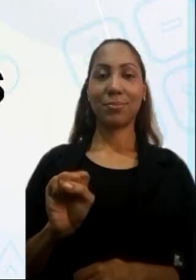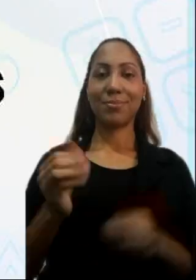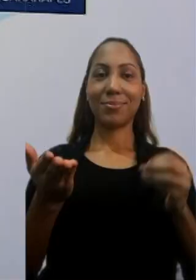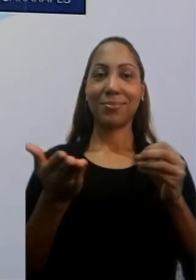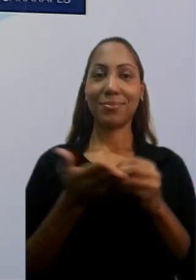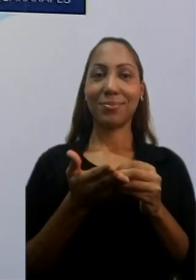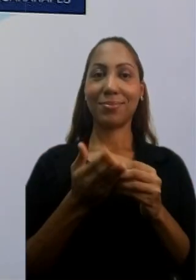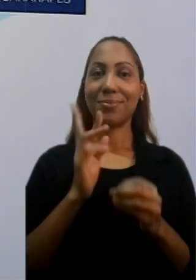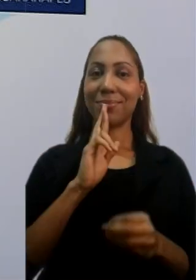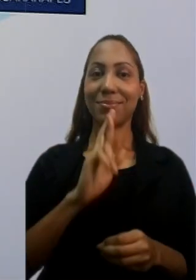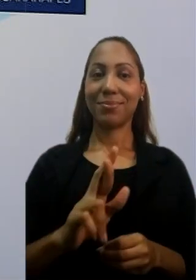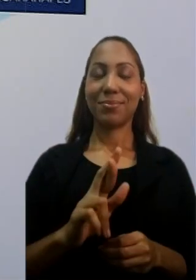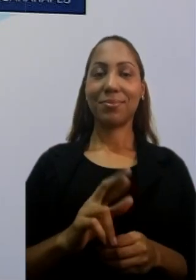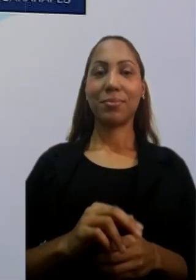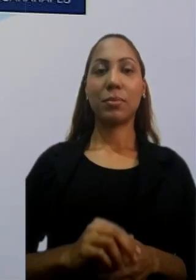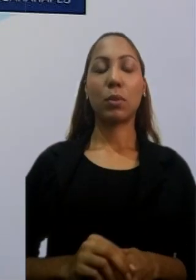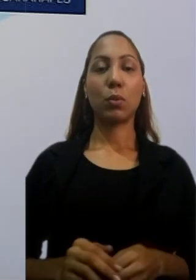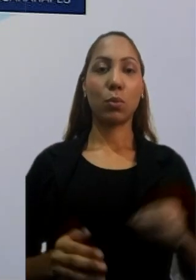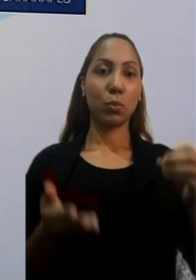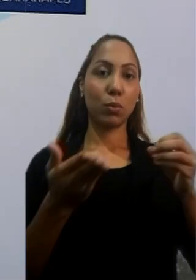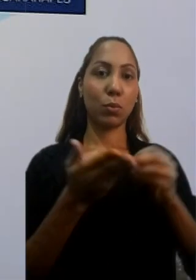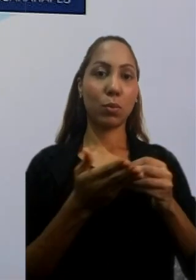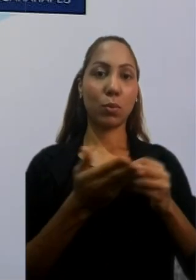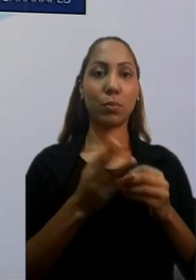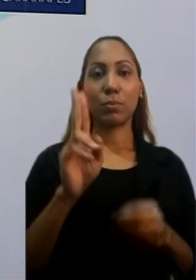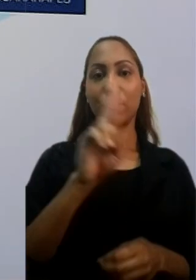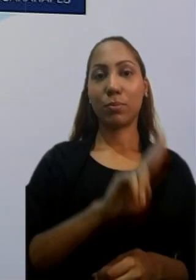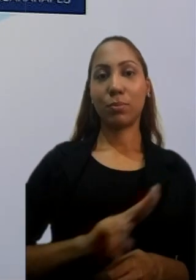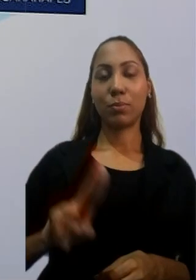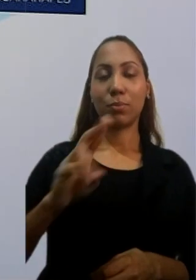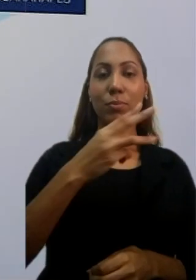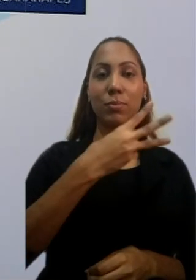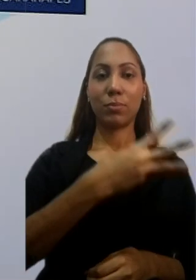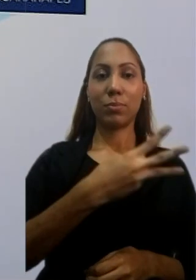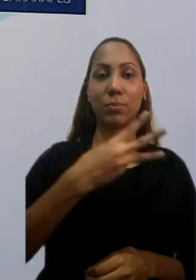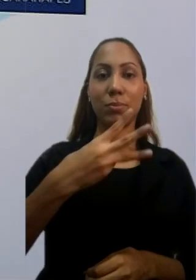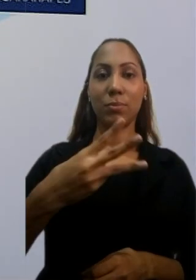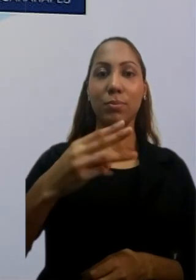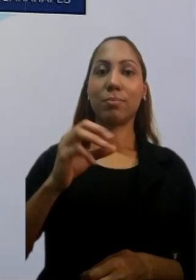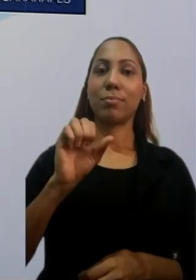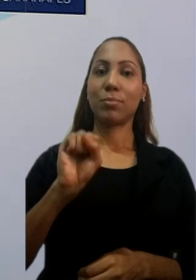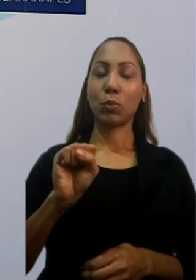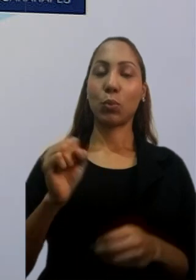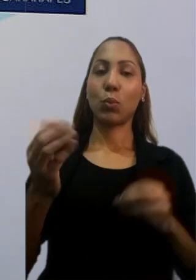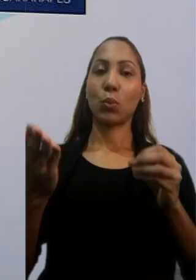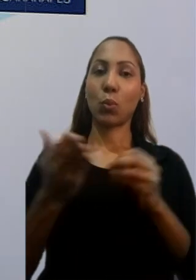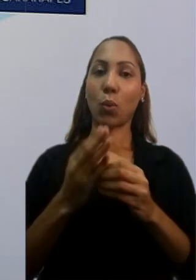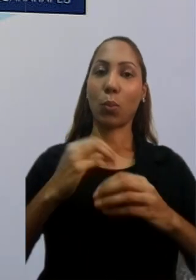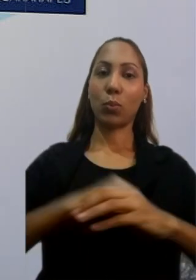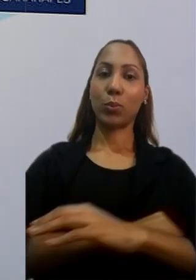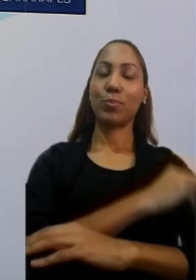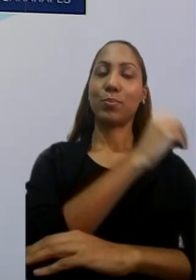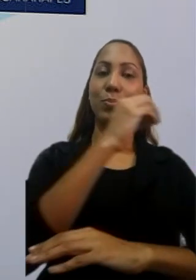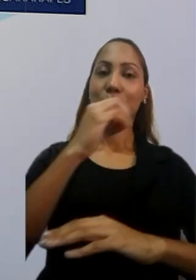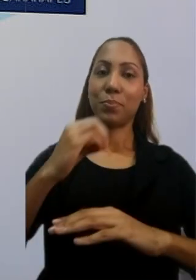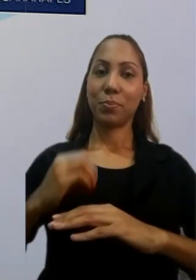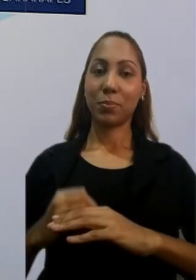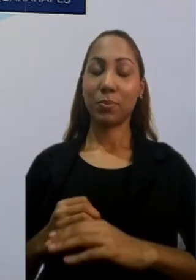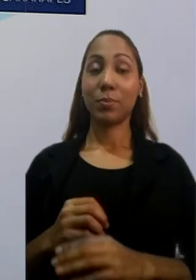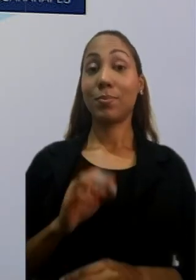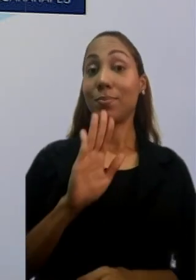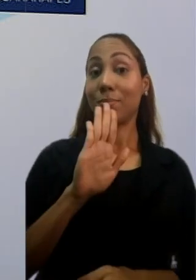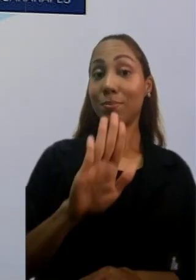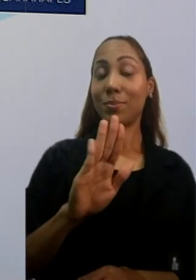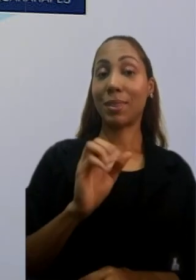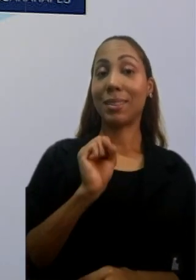resultado. Então, foram utilizados 338 copos durante esse dia.